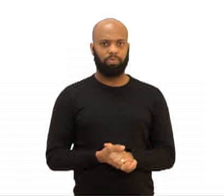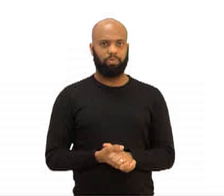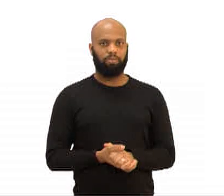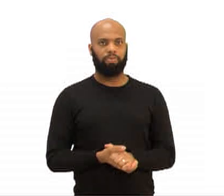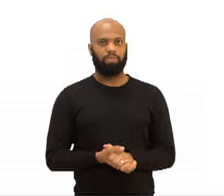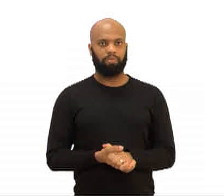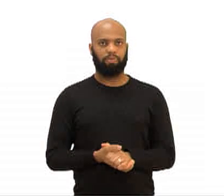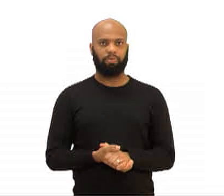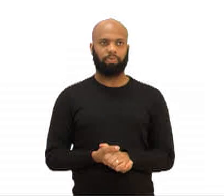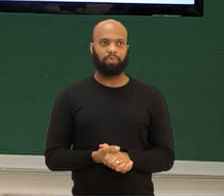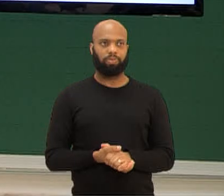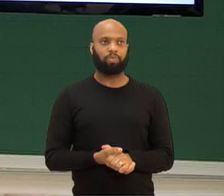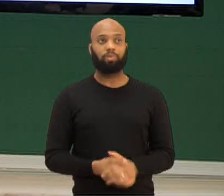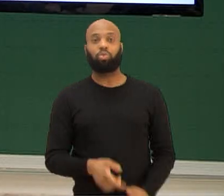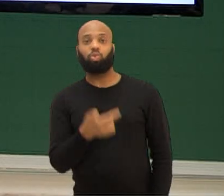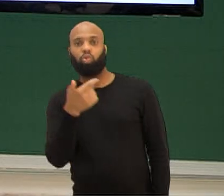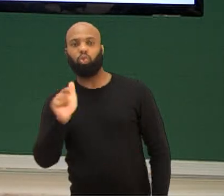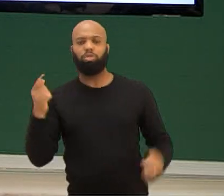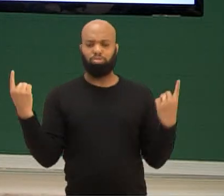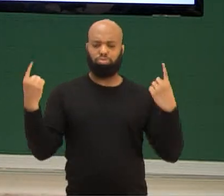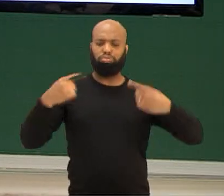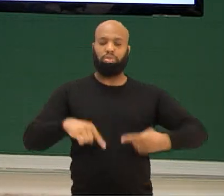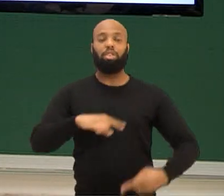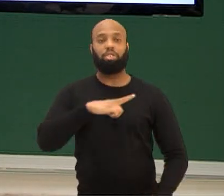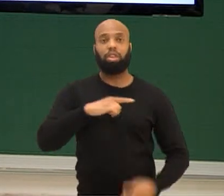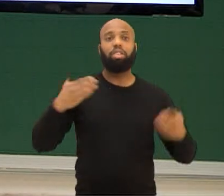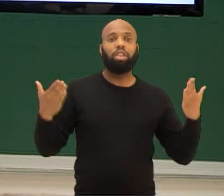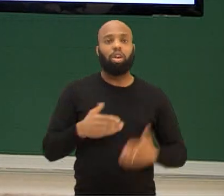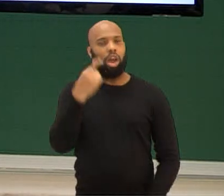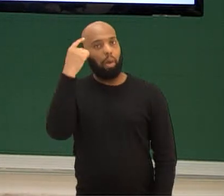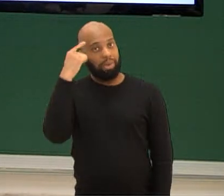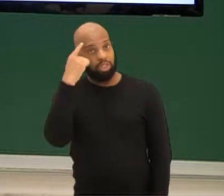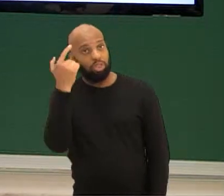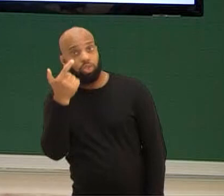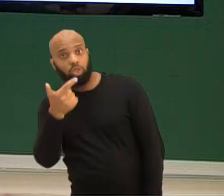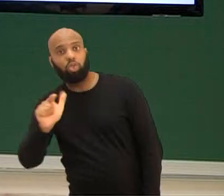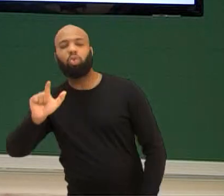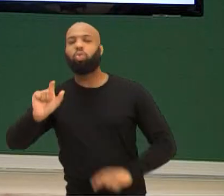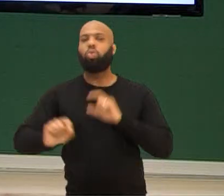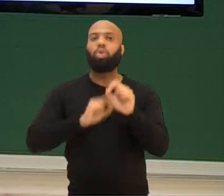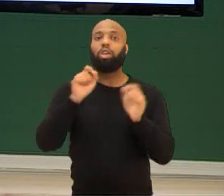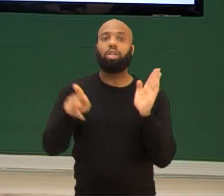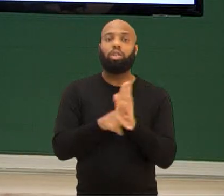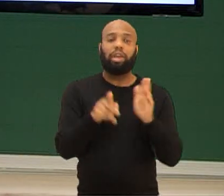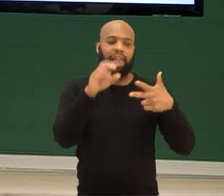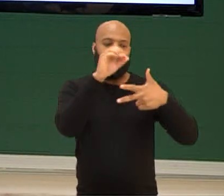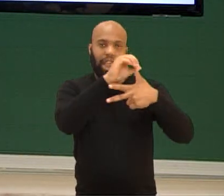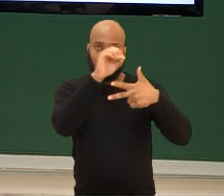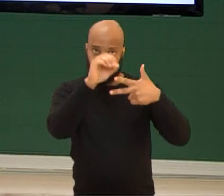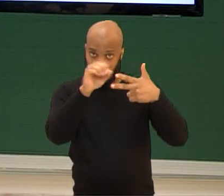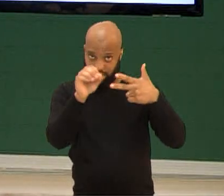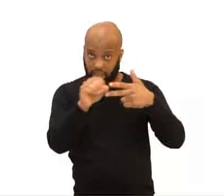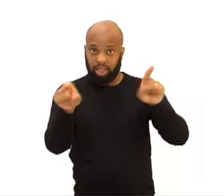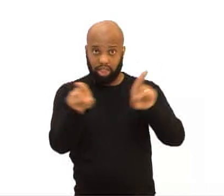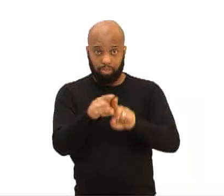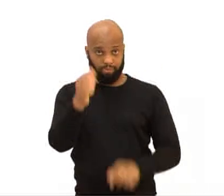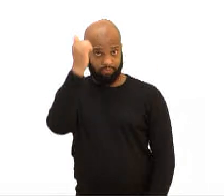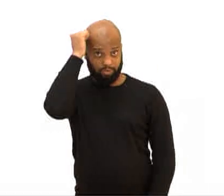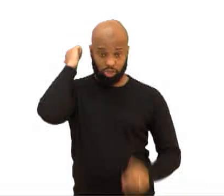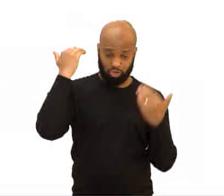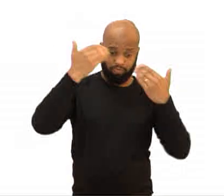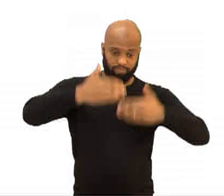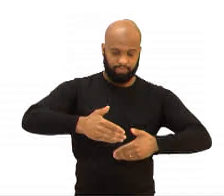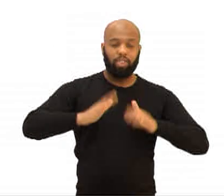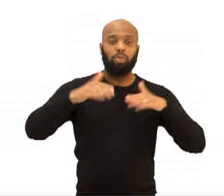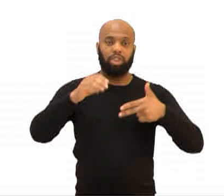ver, outro desafio. Agora, pensando novamente no vestibular e no Enem.